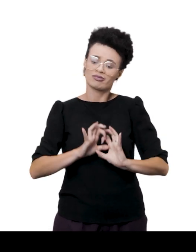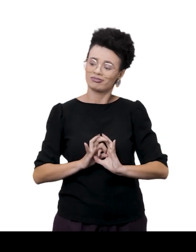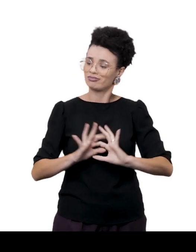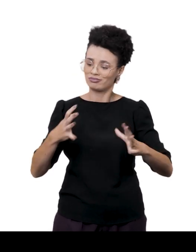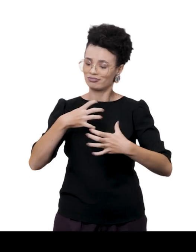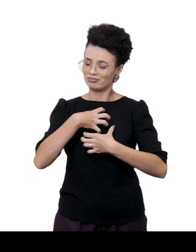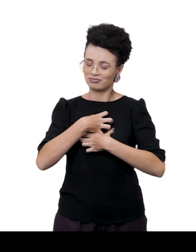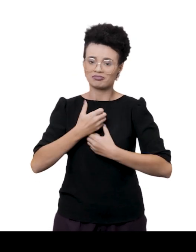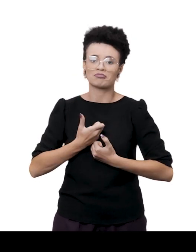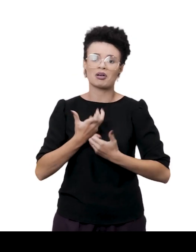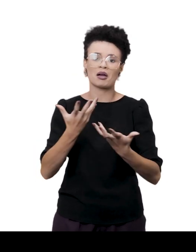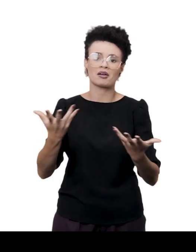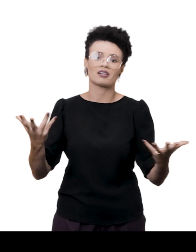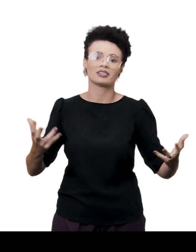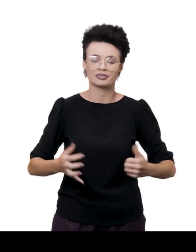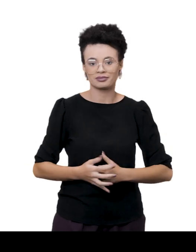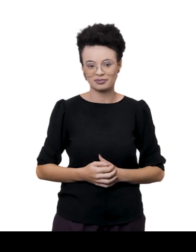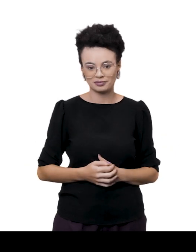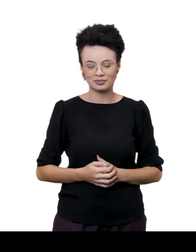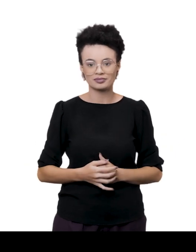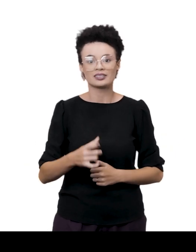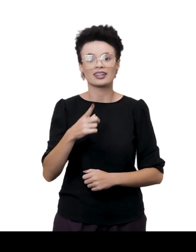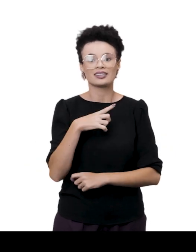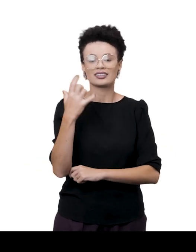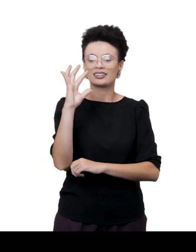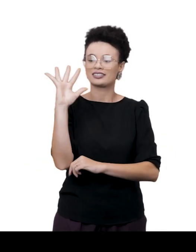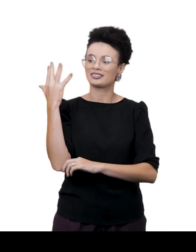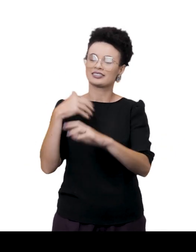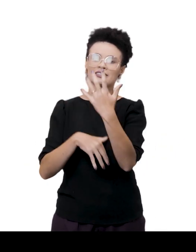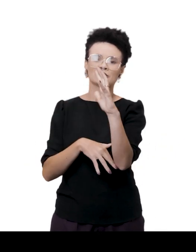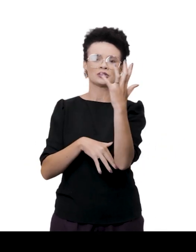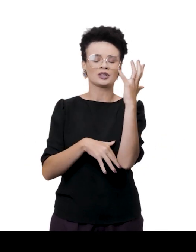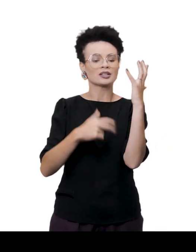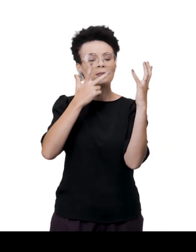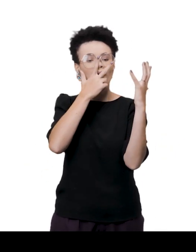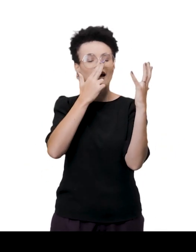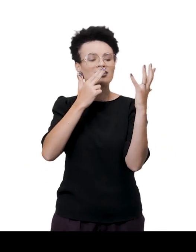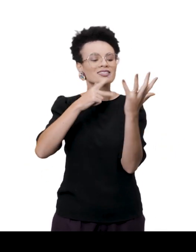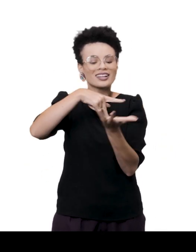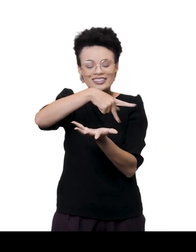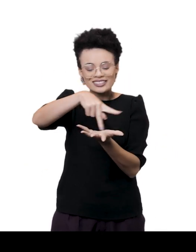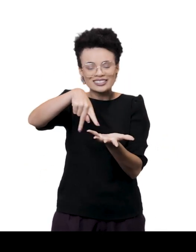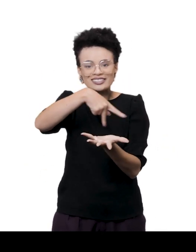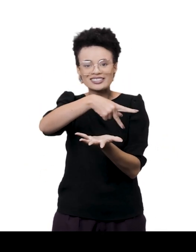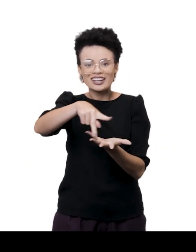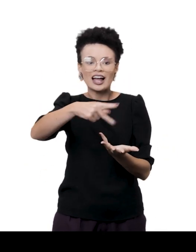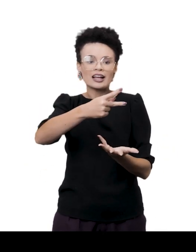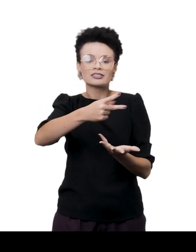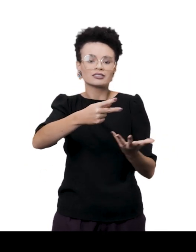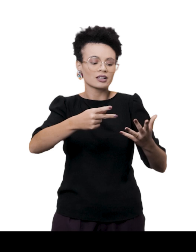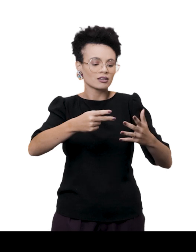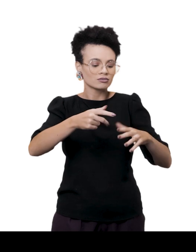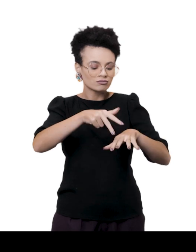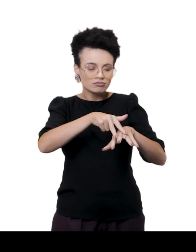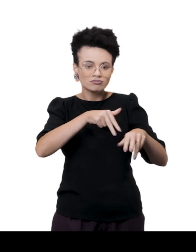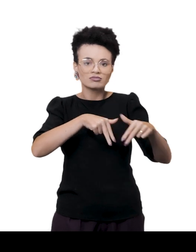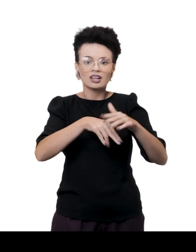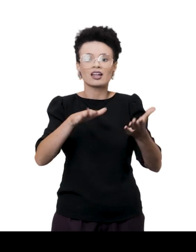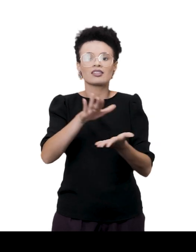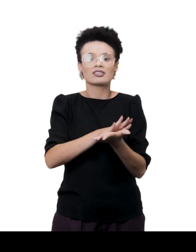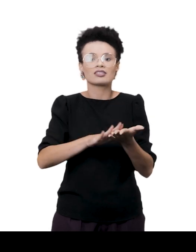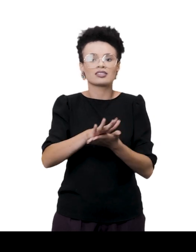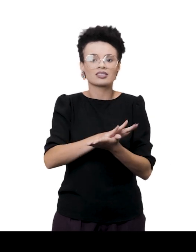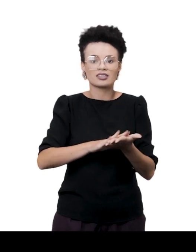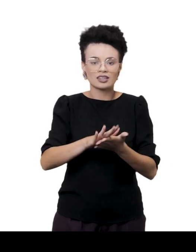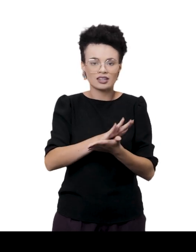Em plena comunhão com a natureza, as figuras dançam descalças, mergulham em uma piscina natural de águas vindas